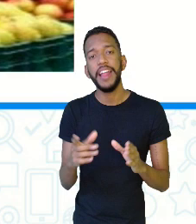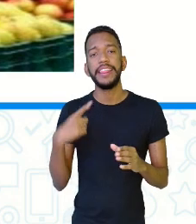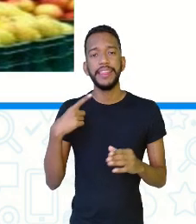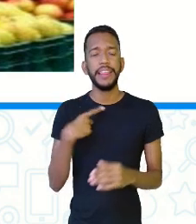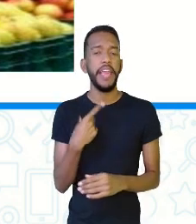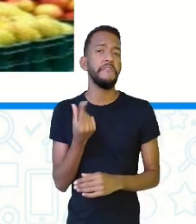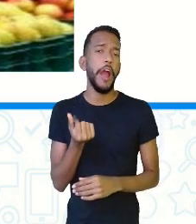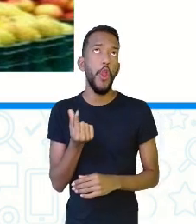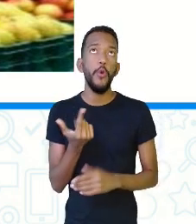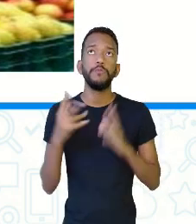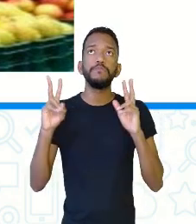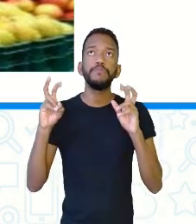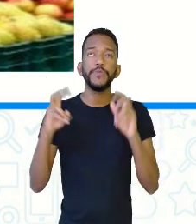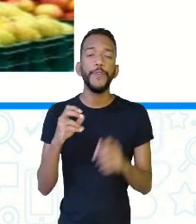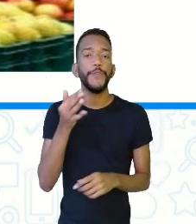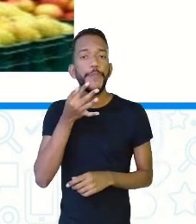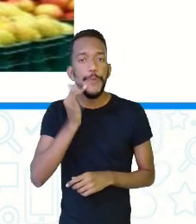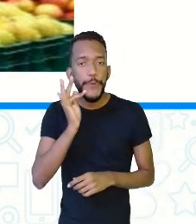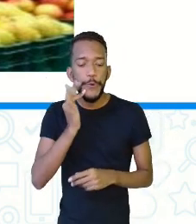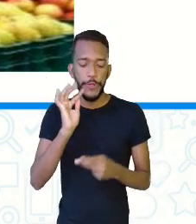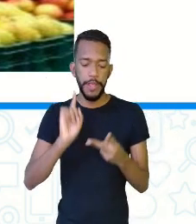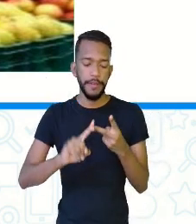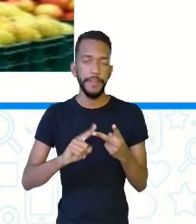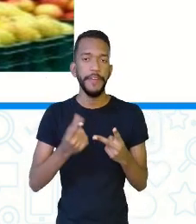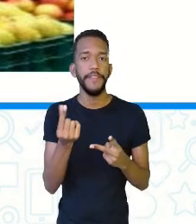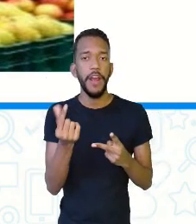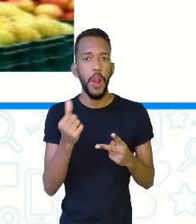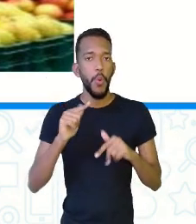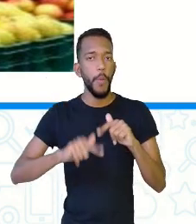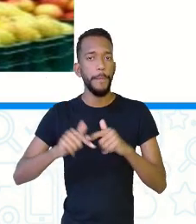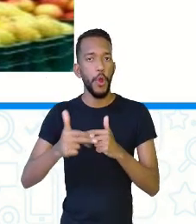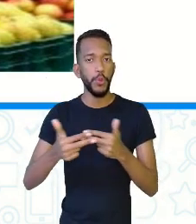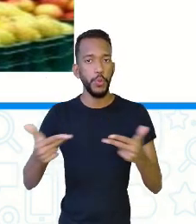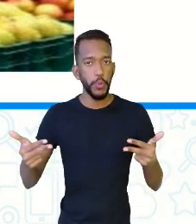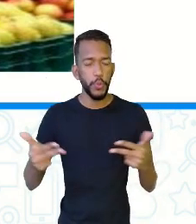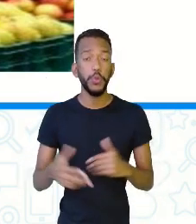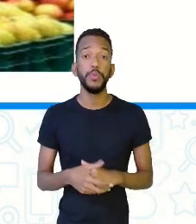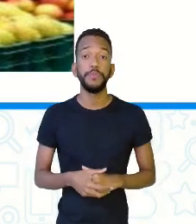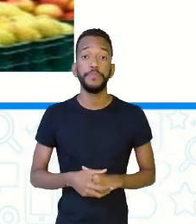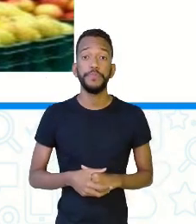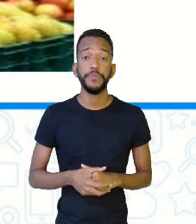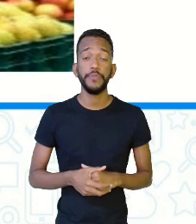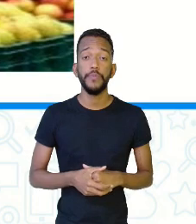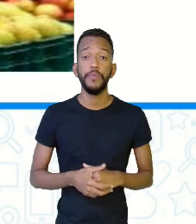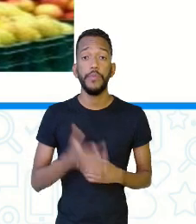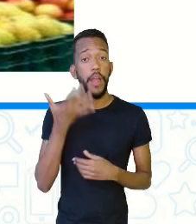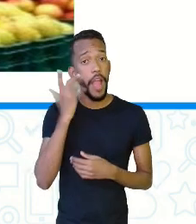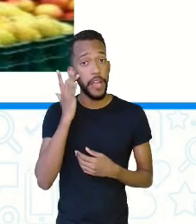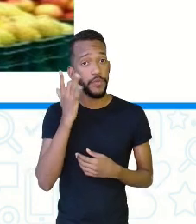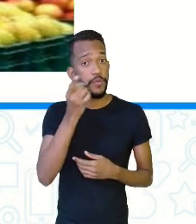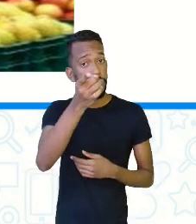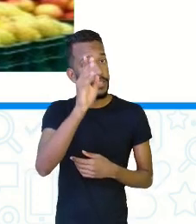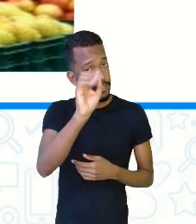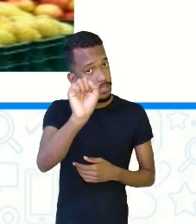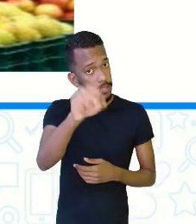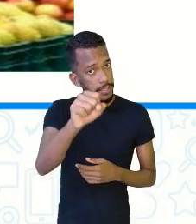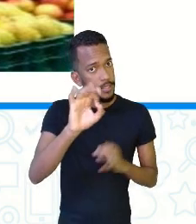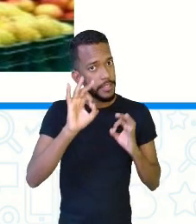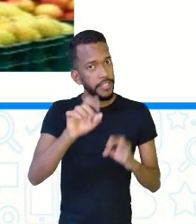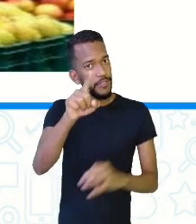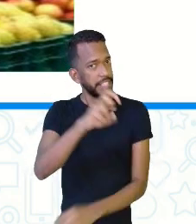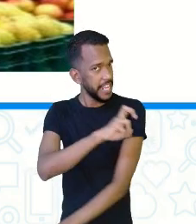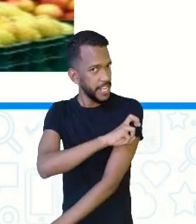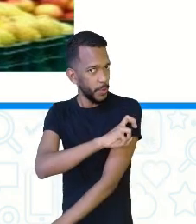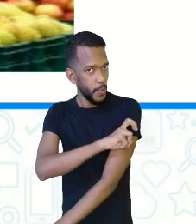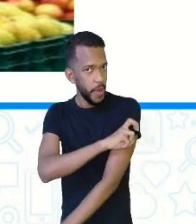de frutas, seja com valor de algum produto. Eu tenho certeza que você do quinto